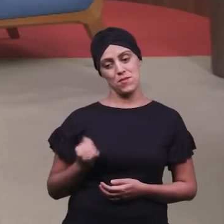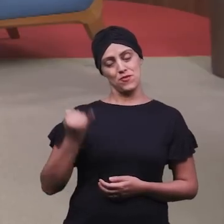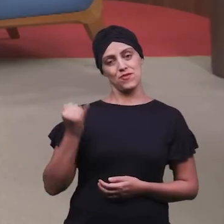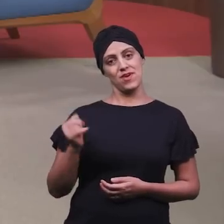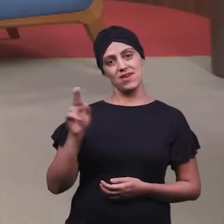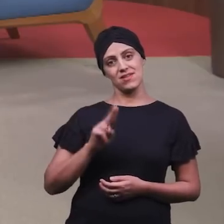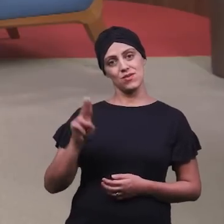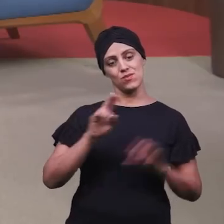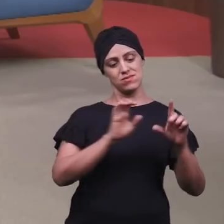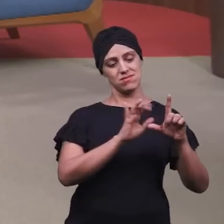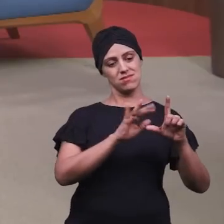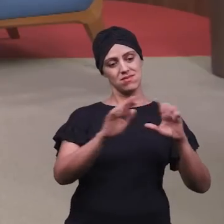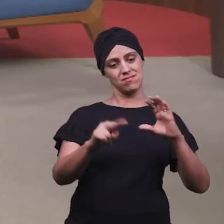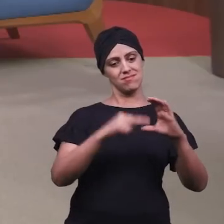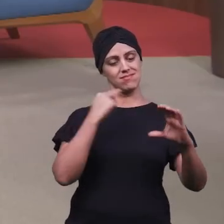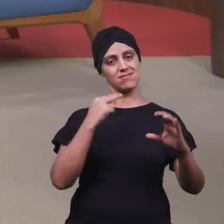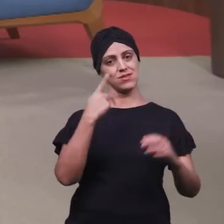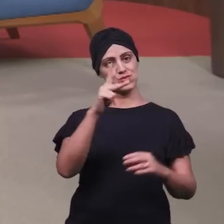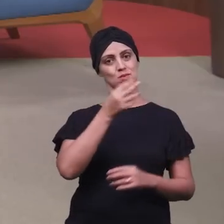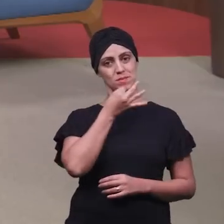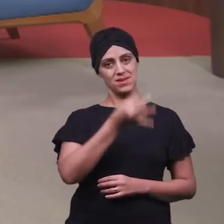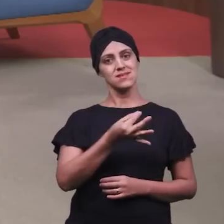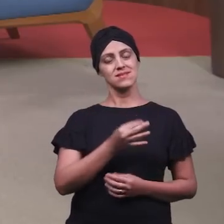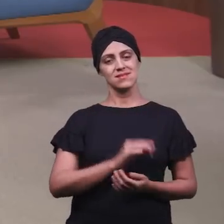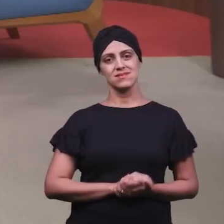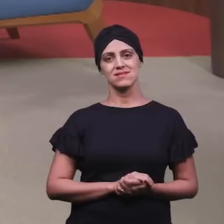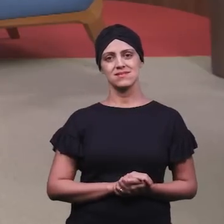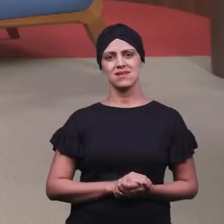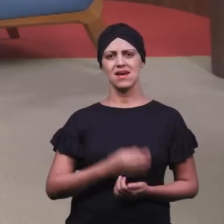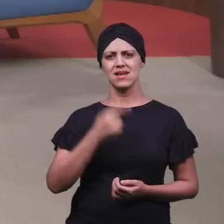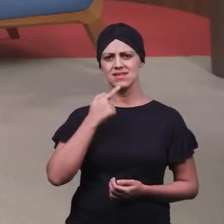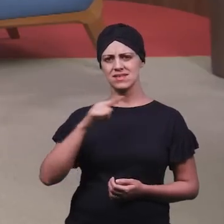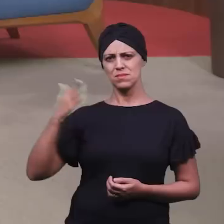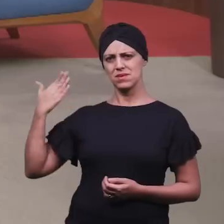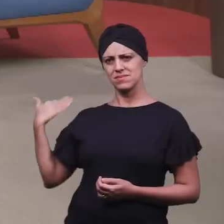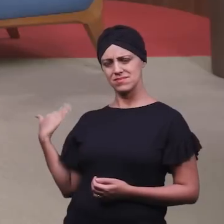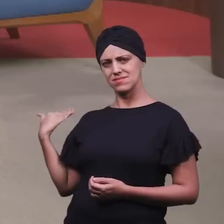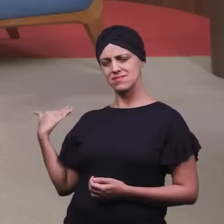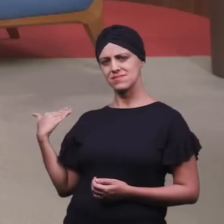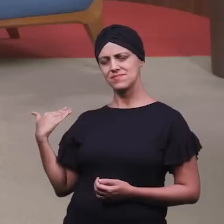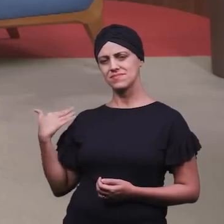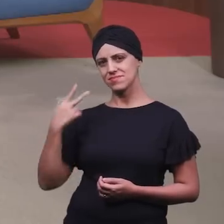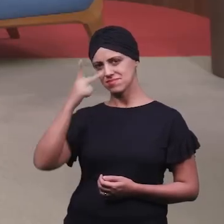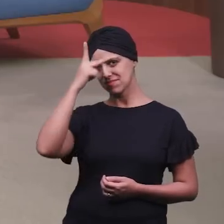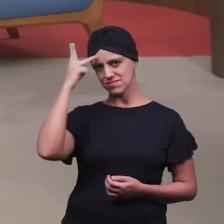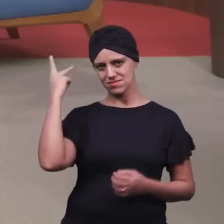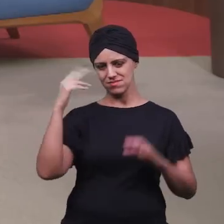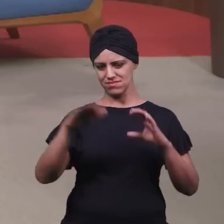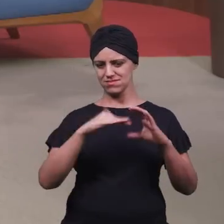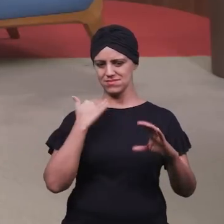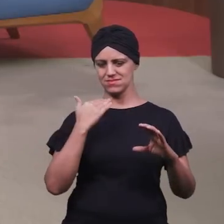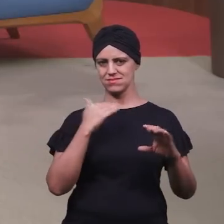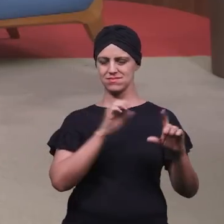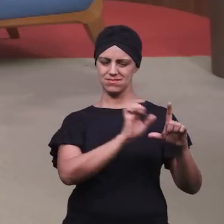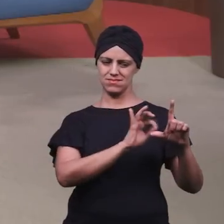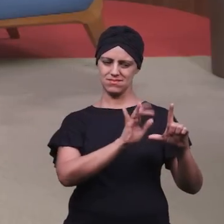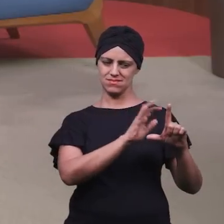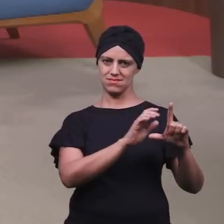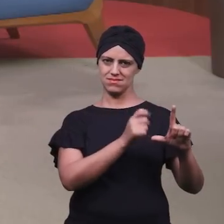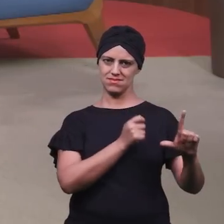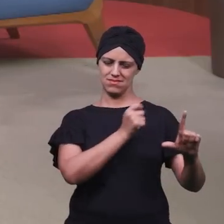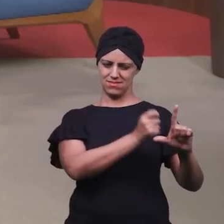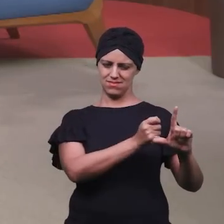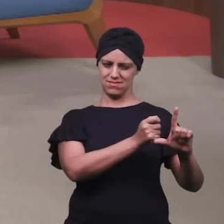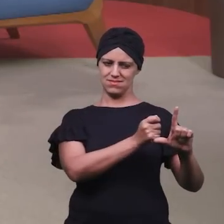gente acaba utilizando esse recurso também para esse fim. Então, na semana passada, os irmãos que